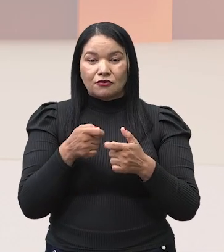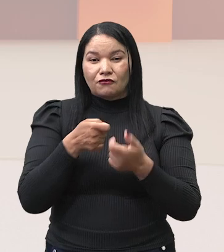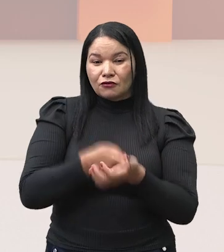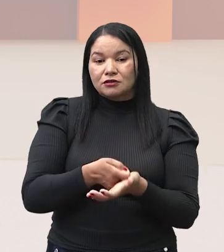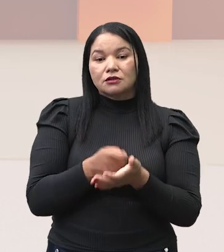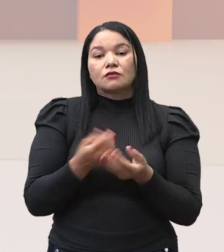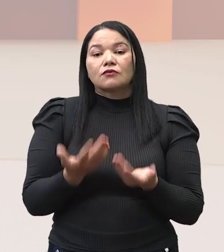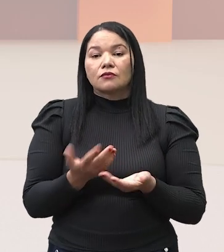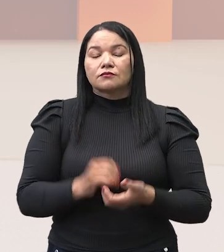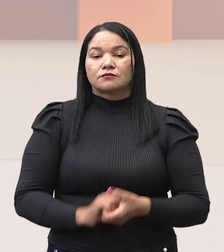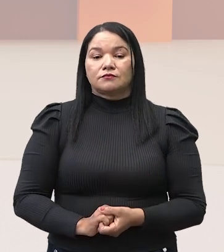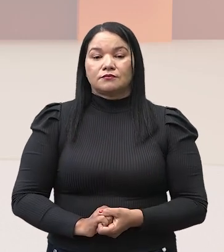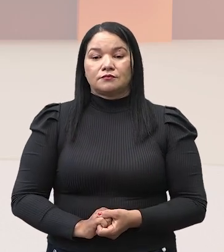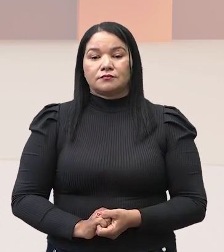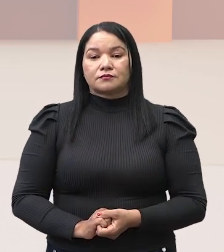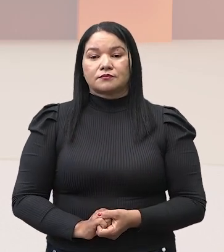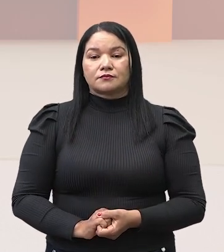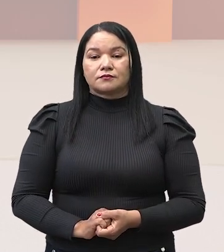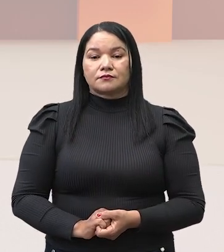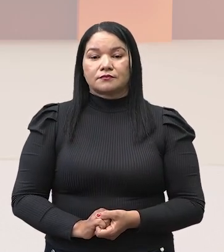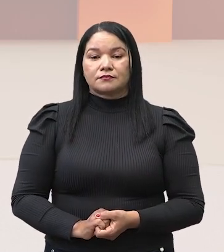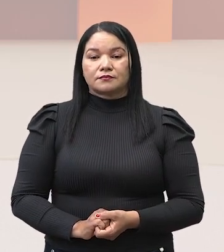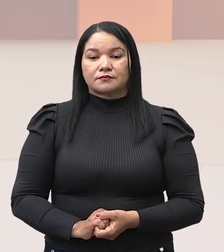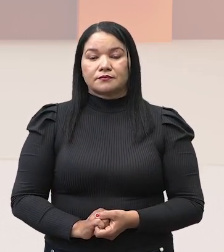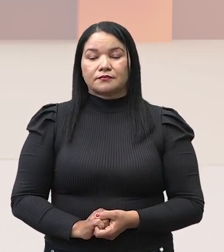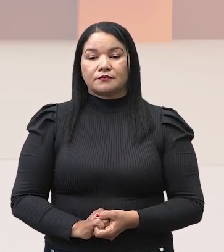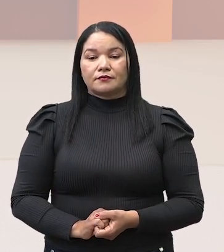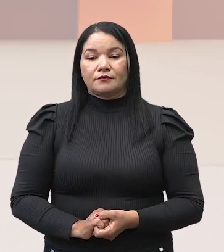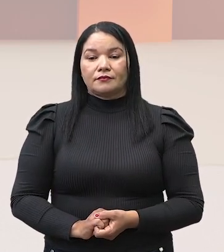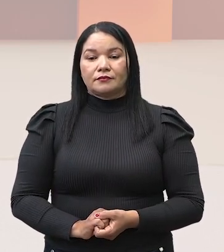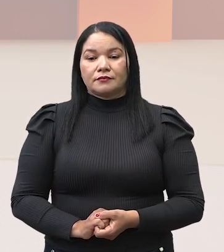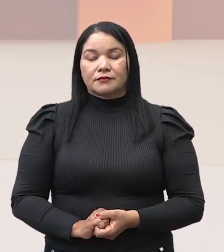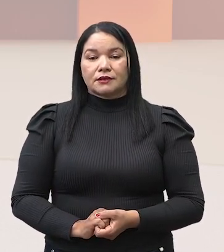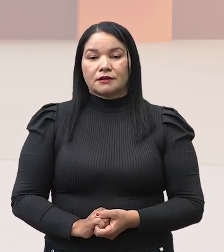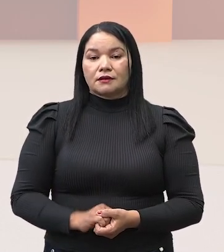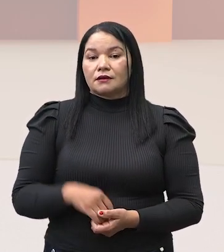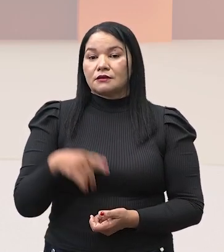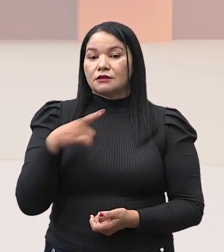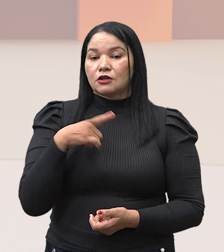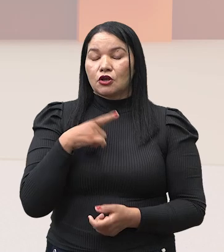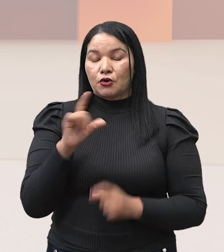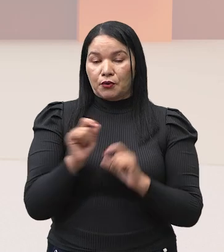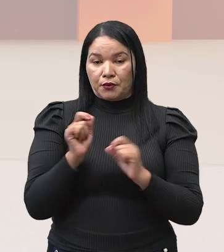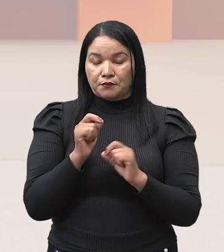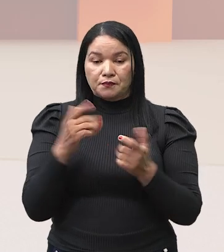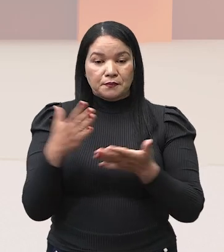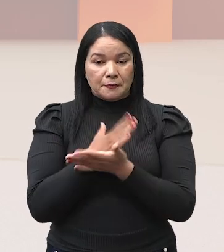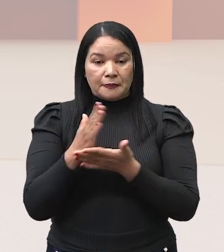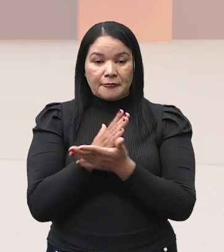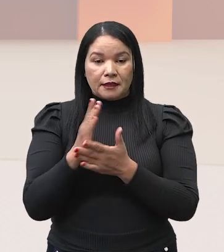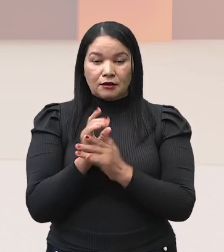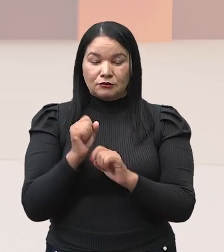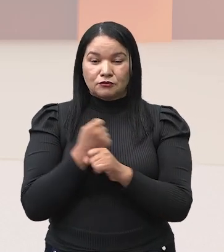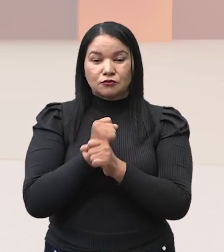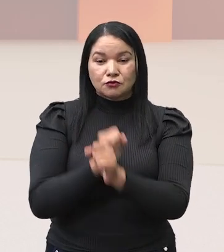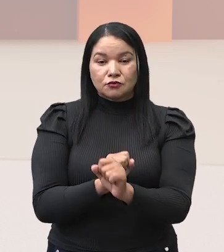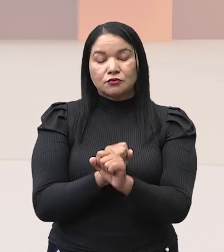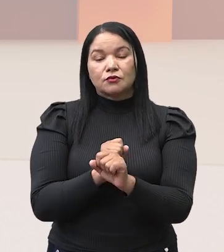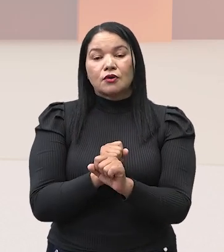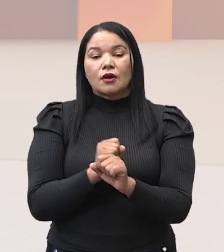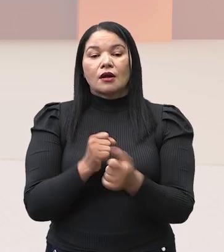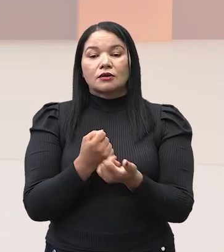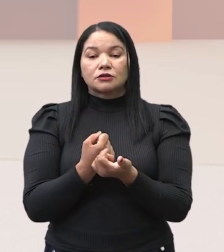Nós temos aqui algumas formas de resistência à escravidão. Ao fugir para